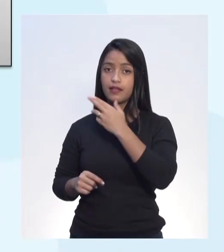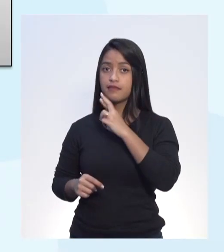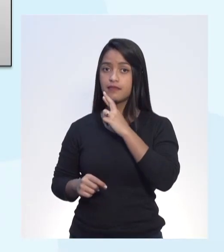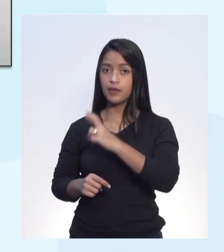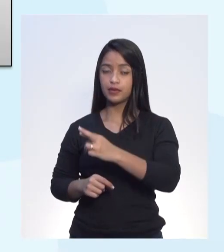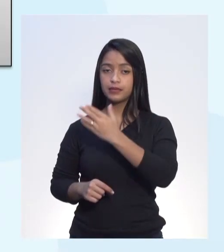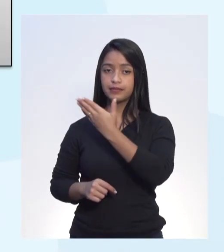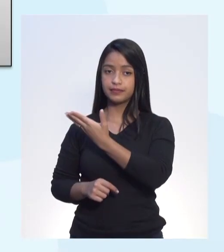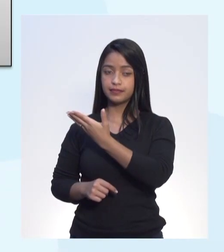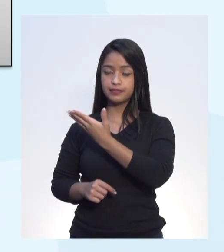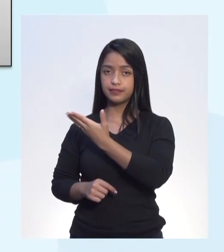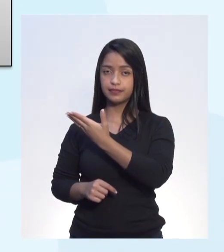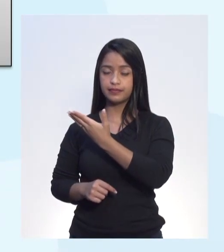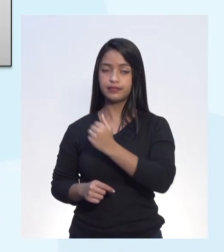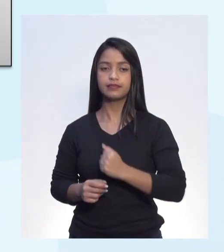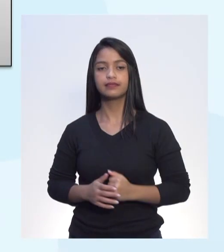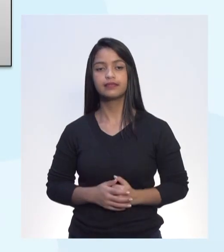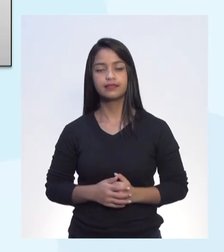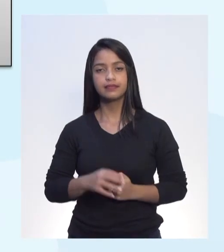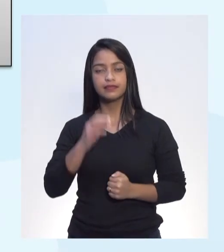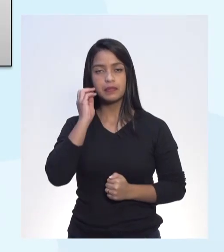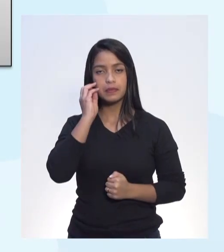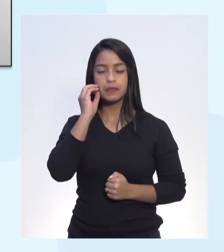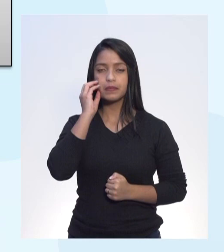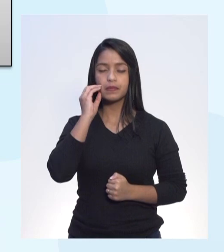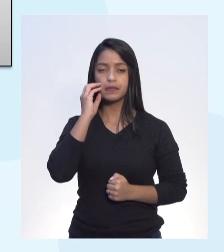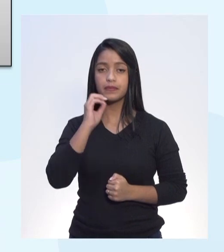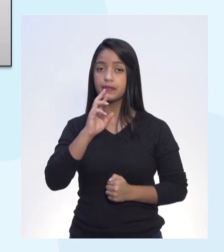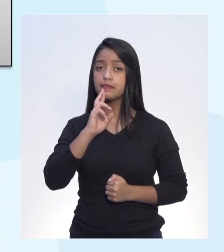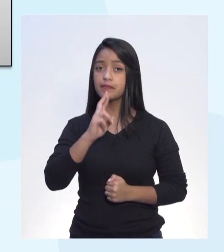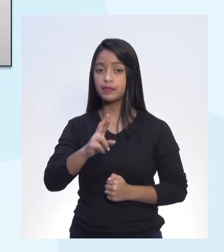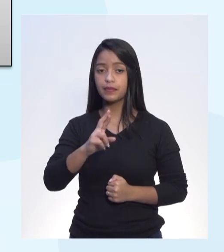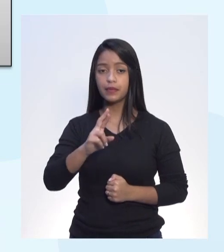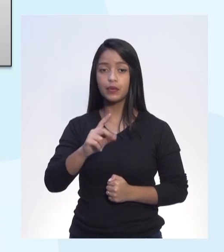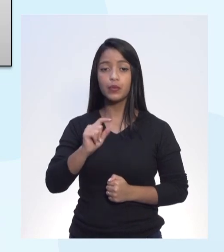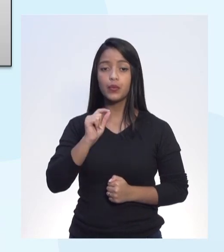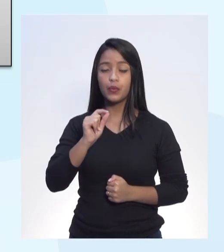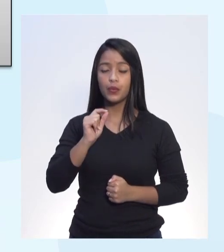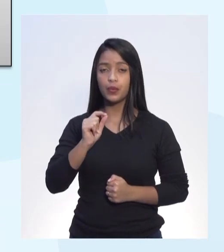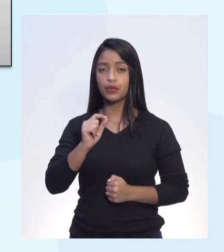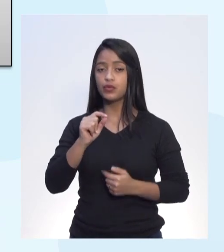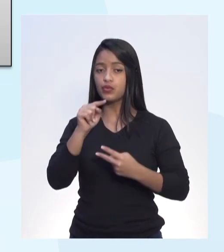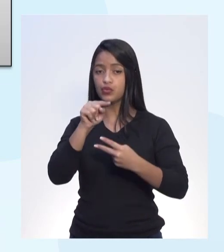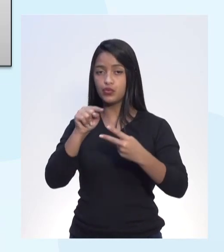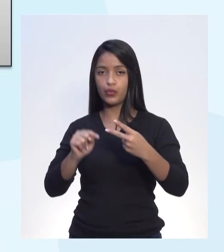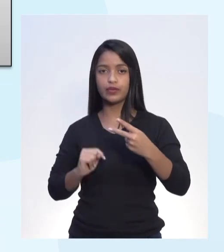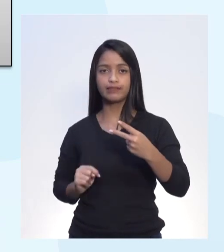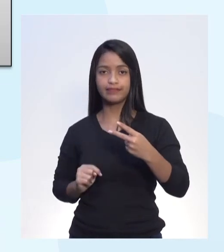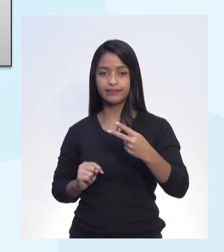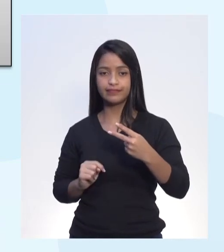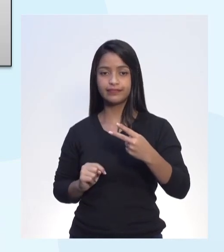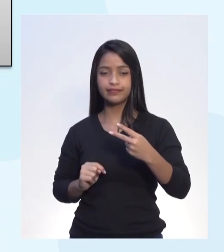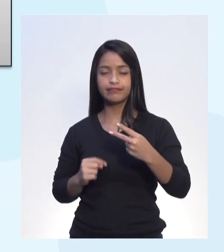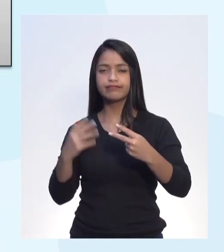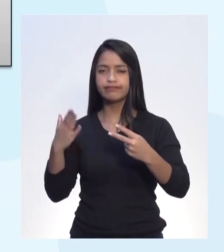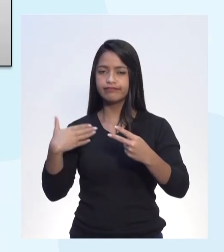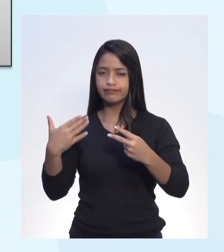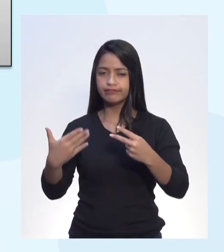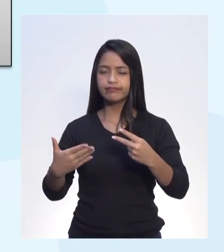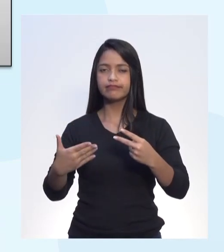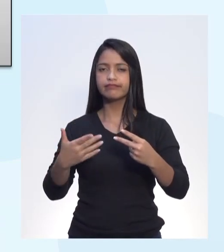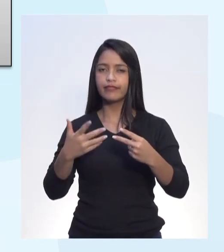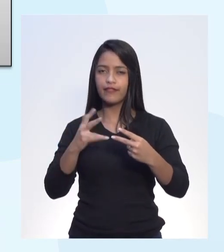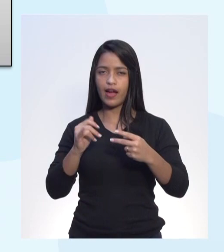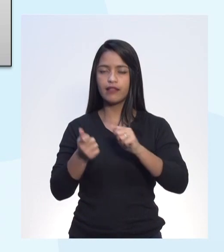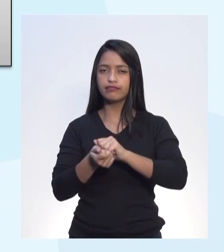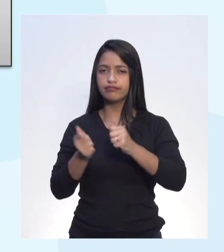tá? Ali já aparece a resposta direto para os dois candidatos, né? Por uma questão de tempo aí a gente vai